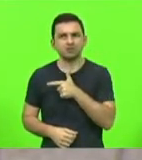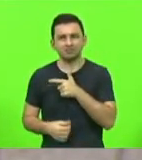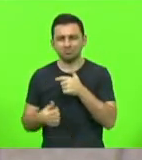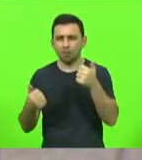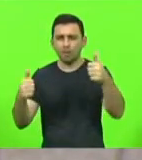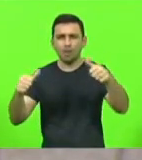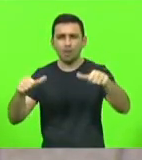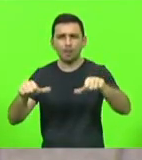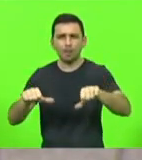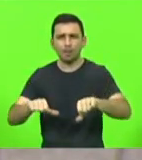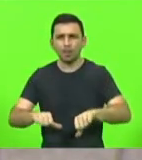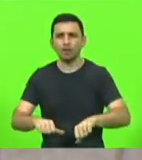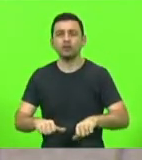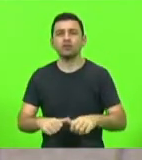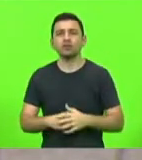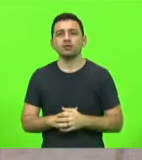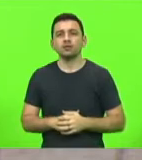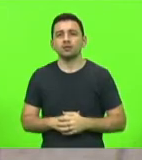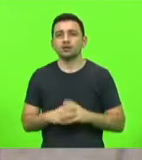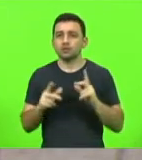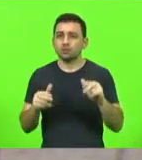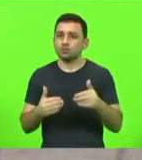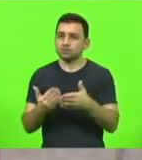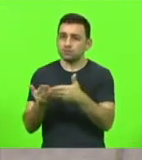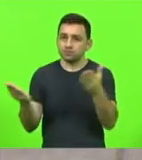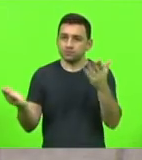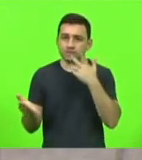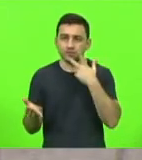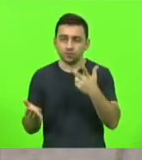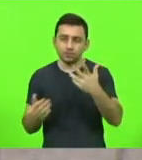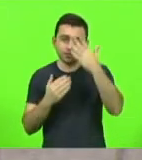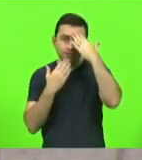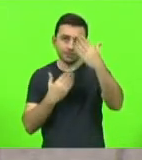catastróficas como essa que Vossa Excelência demonstrou. Obrigado.